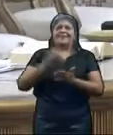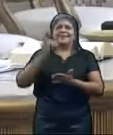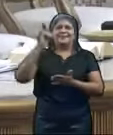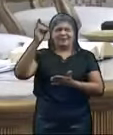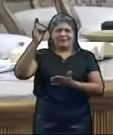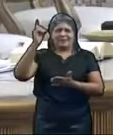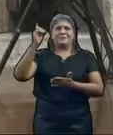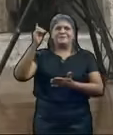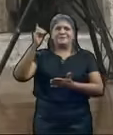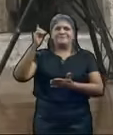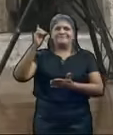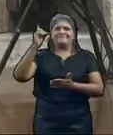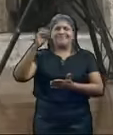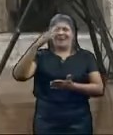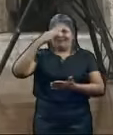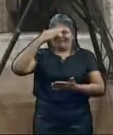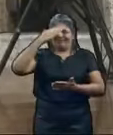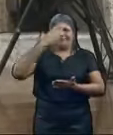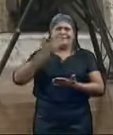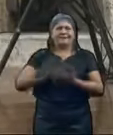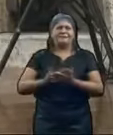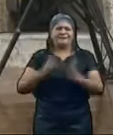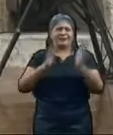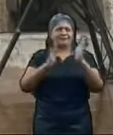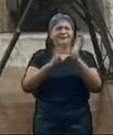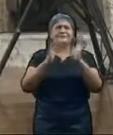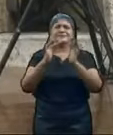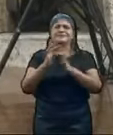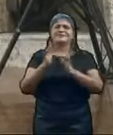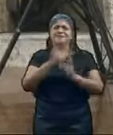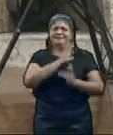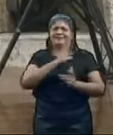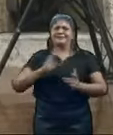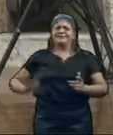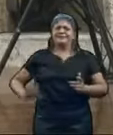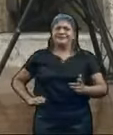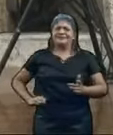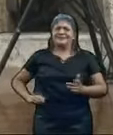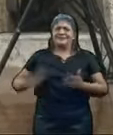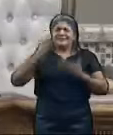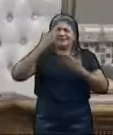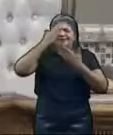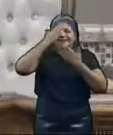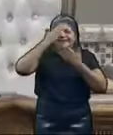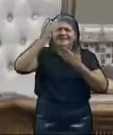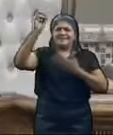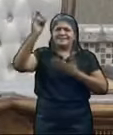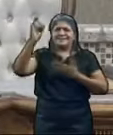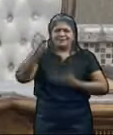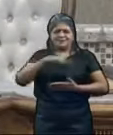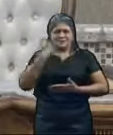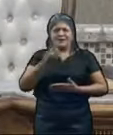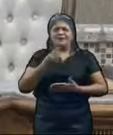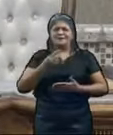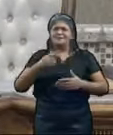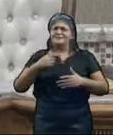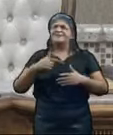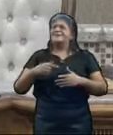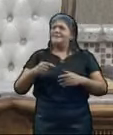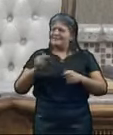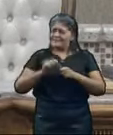do meu pai é crer naquele que ele enviou Então graças a Deus que nós estamos fazendo a obra de Deus